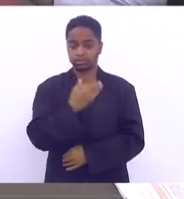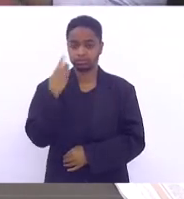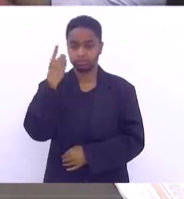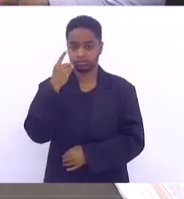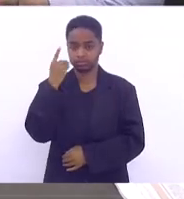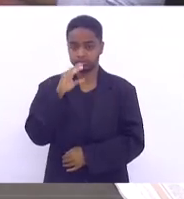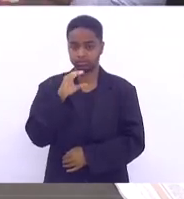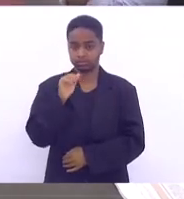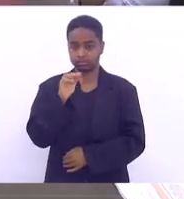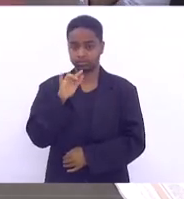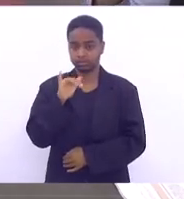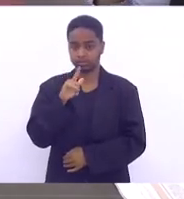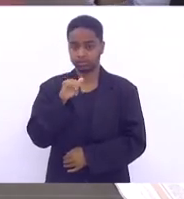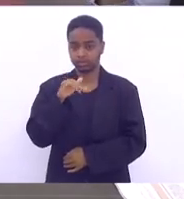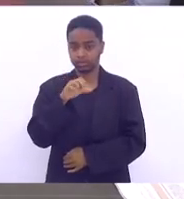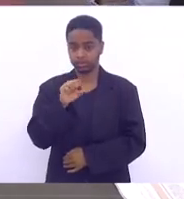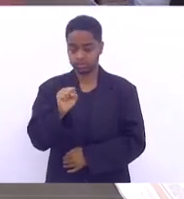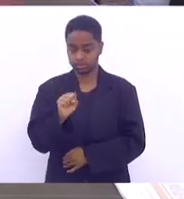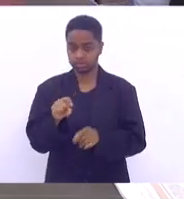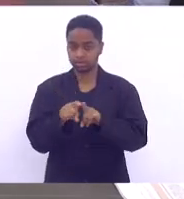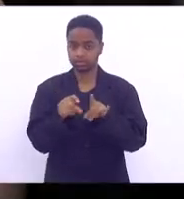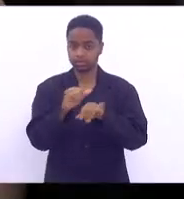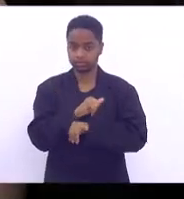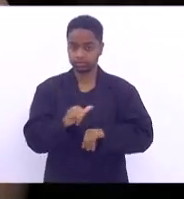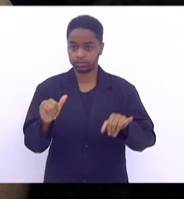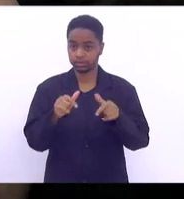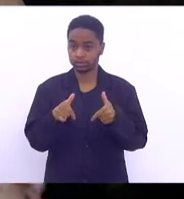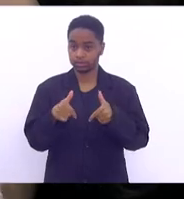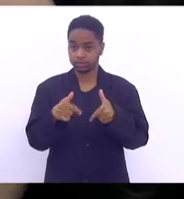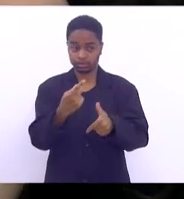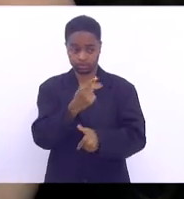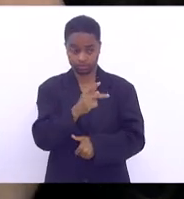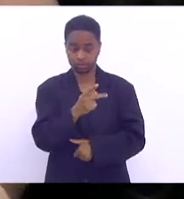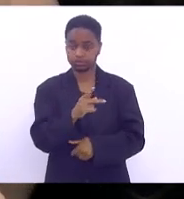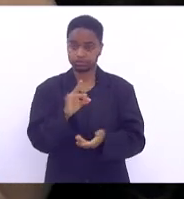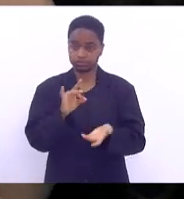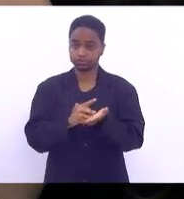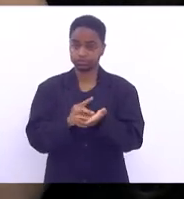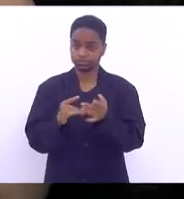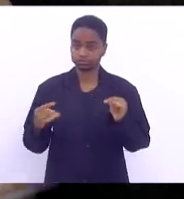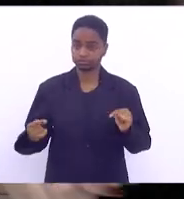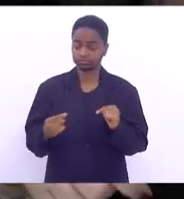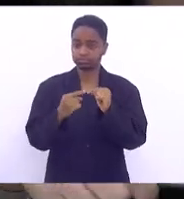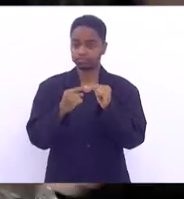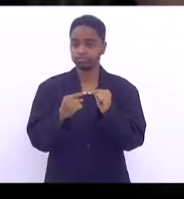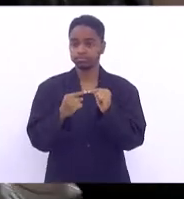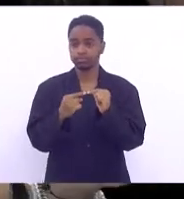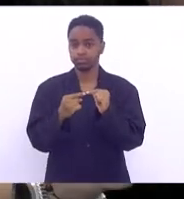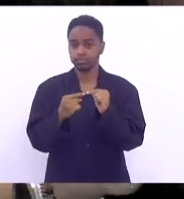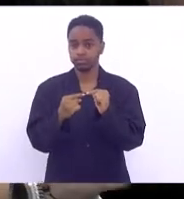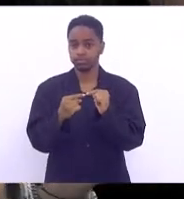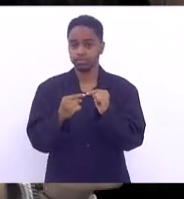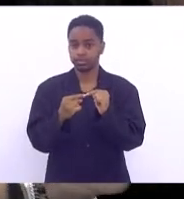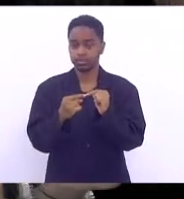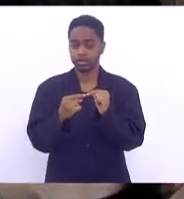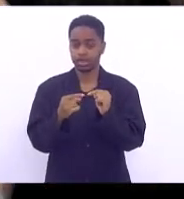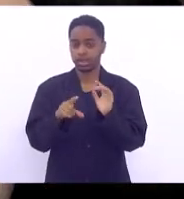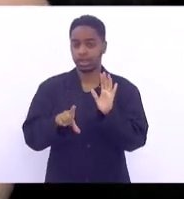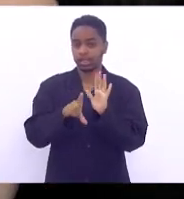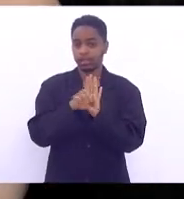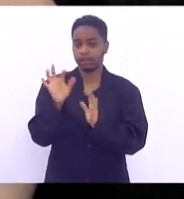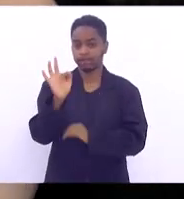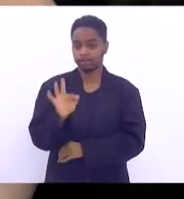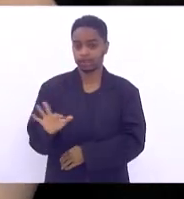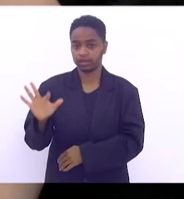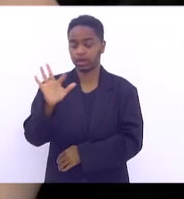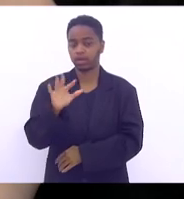deputado Carlinhos BNH, dizer que a iniciativa de Vossa Excelência vai na direção daquilo que legislações